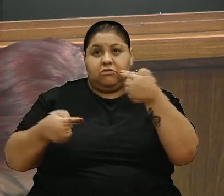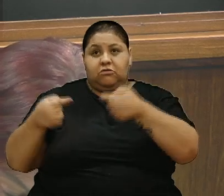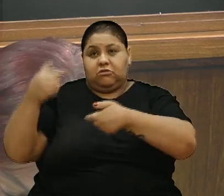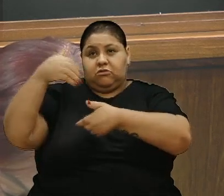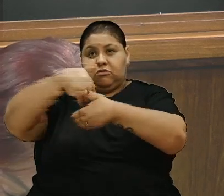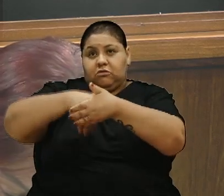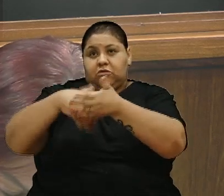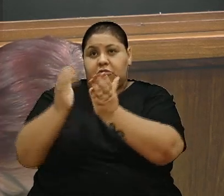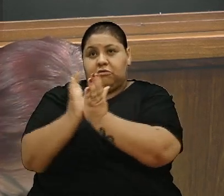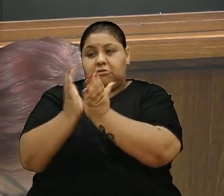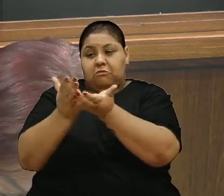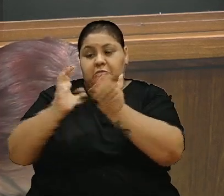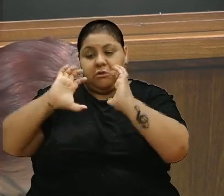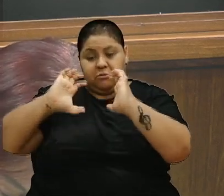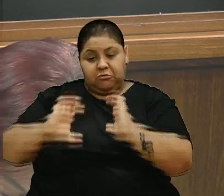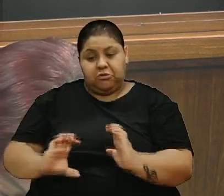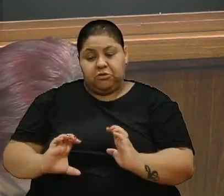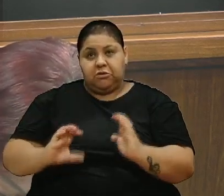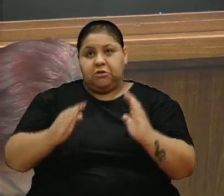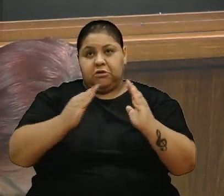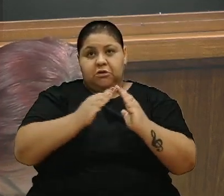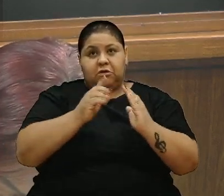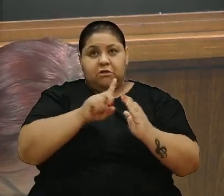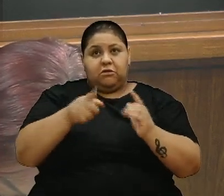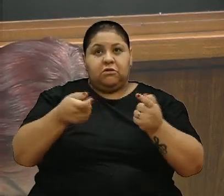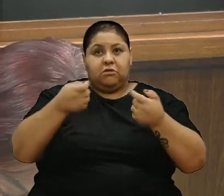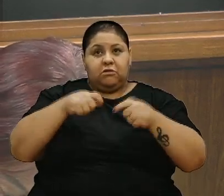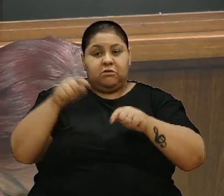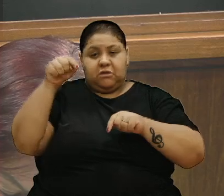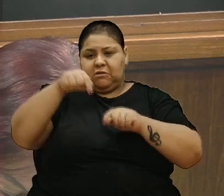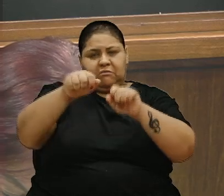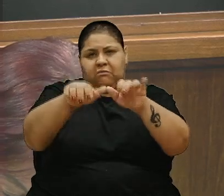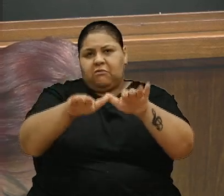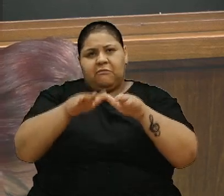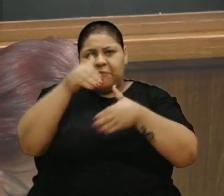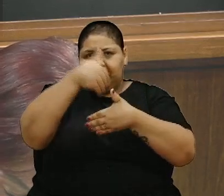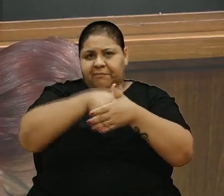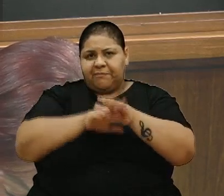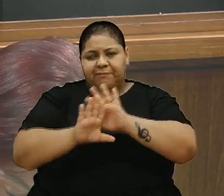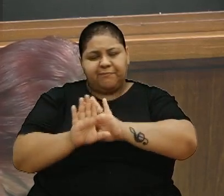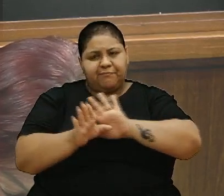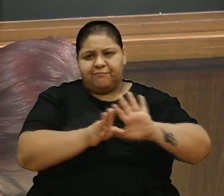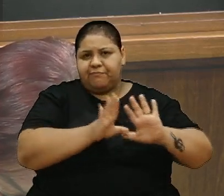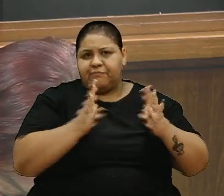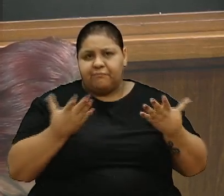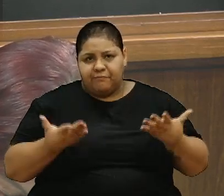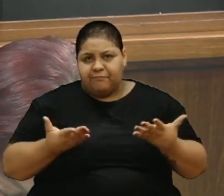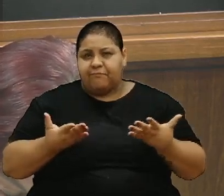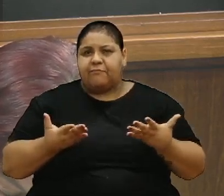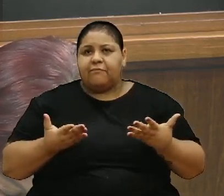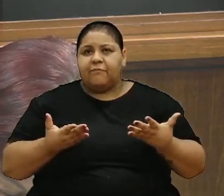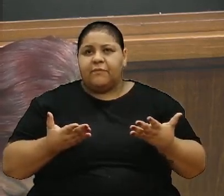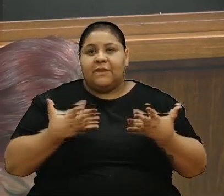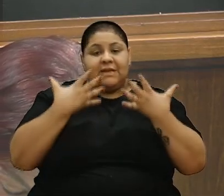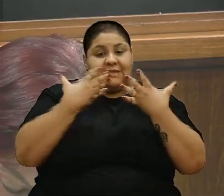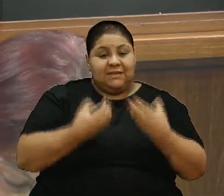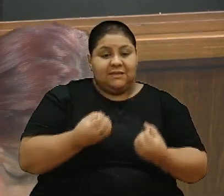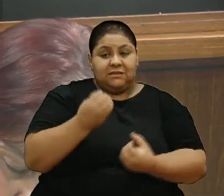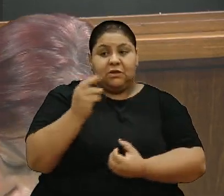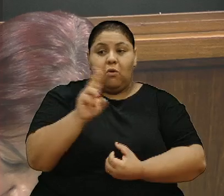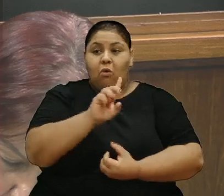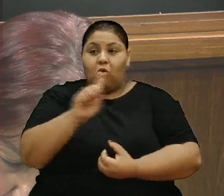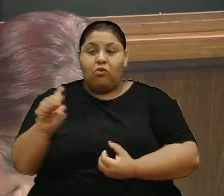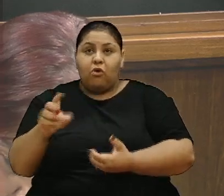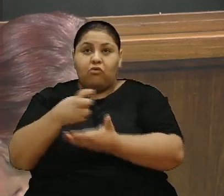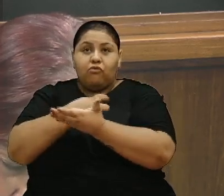de ética desta casa, sem a necessidade de vir a plenário para votação da admissibilidade ou não do